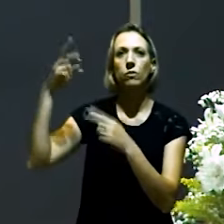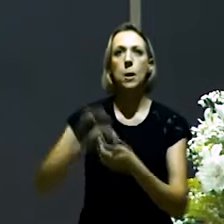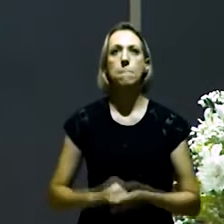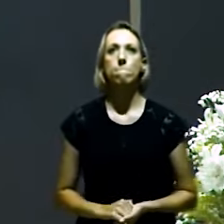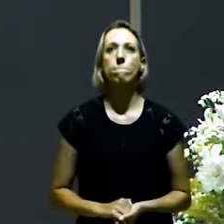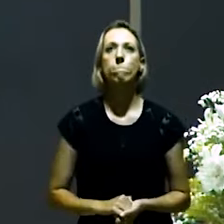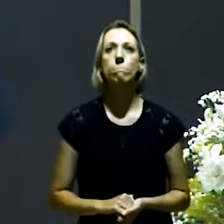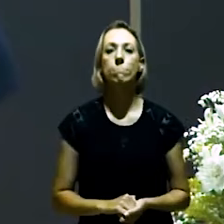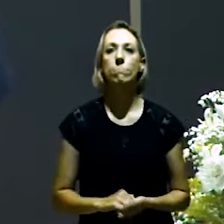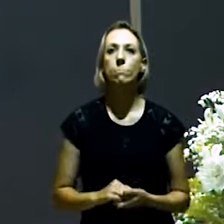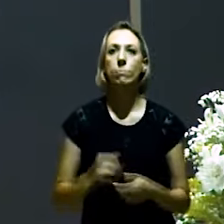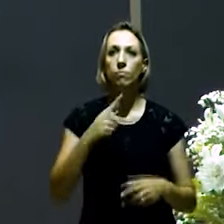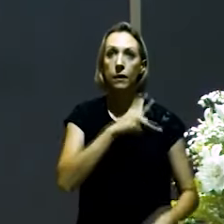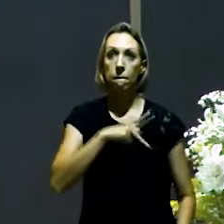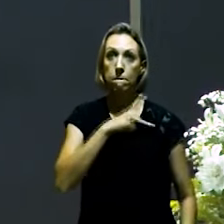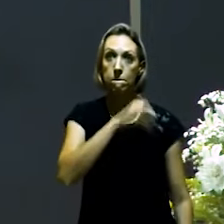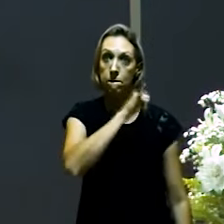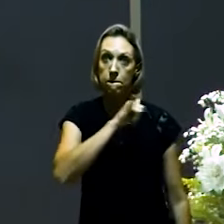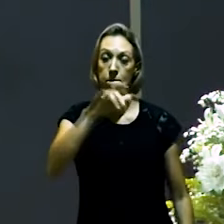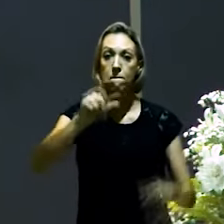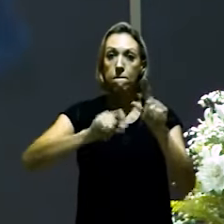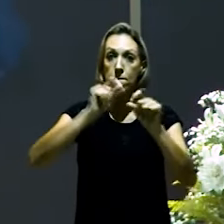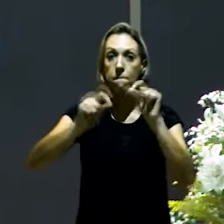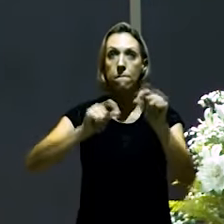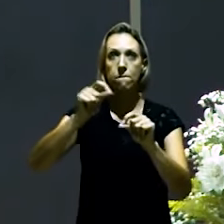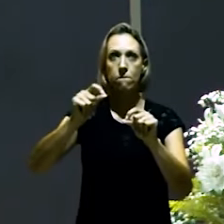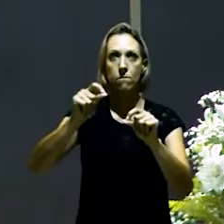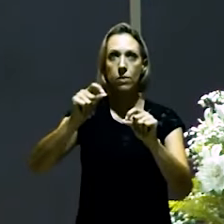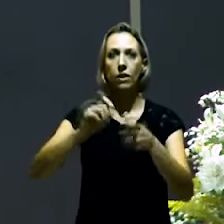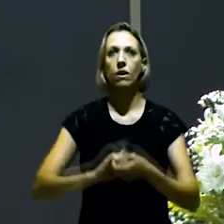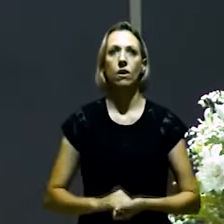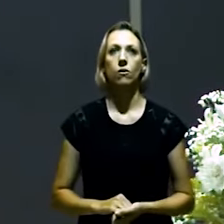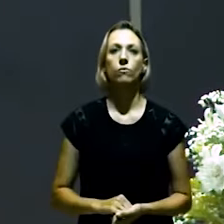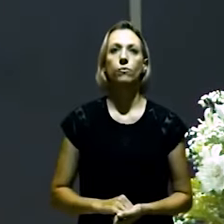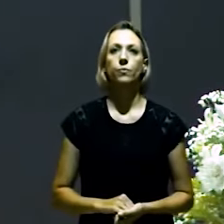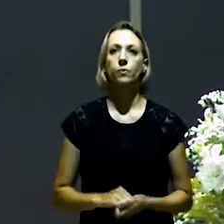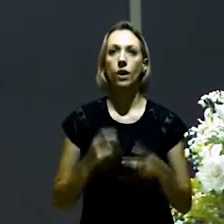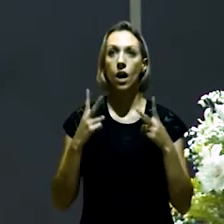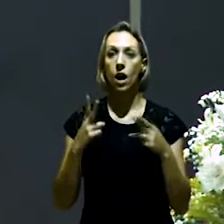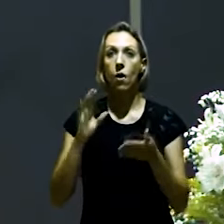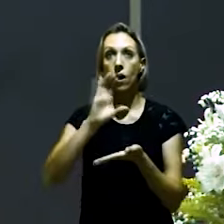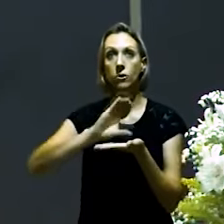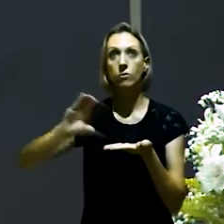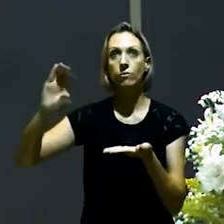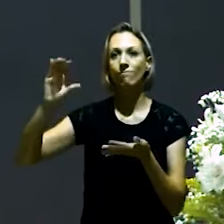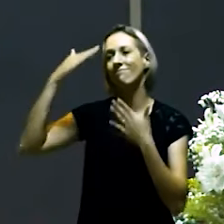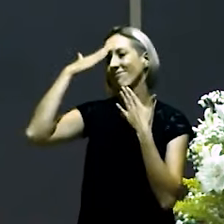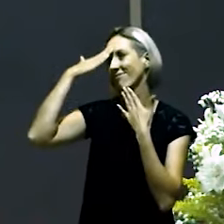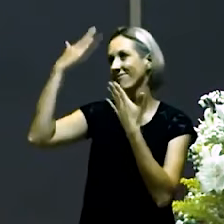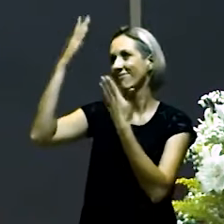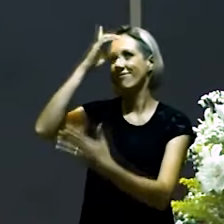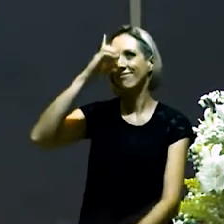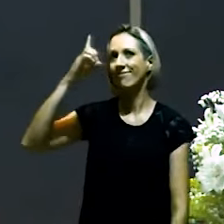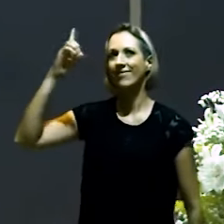não está dizendo que Cristo nos faz triunfar simplesmente. É a mesma linguagem de Colossenses. Paulo está dizendo: graças a Deus